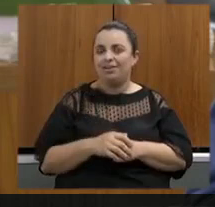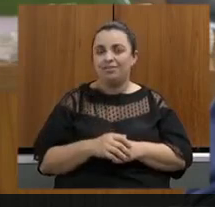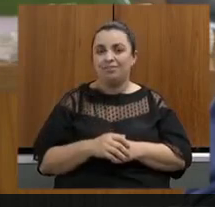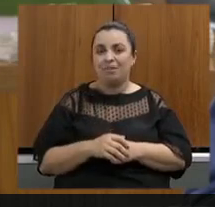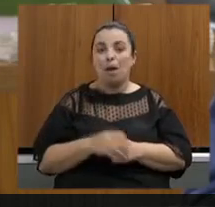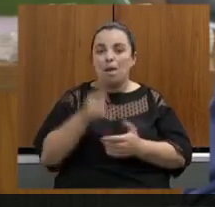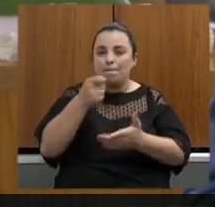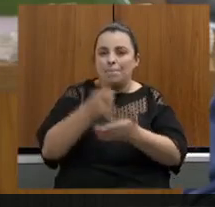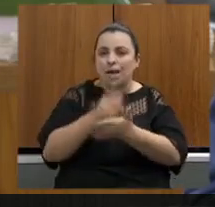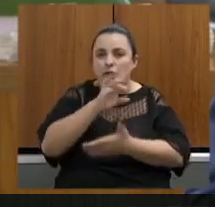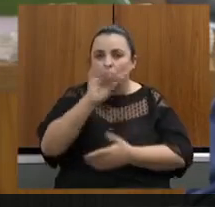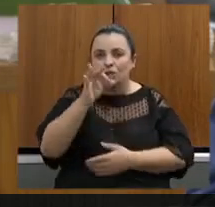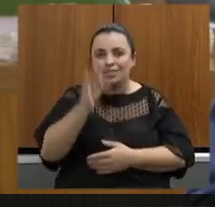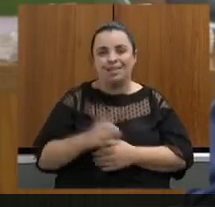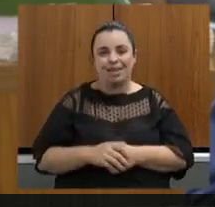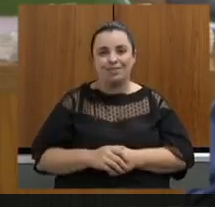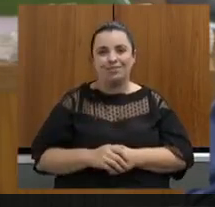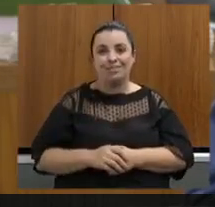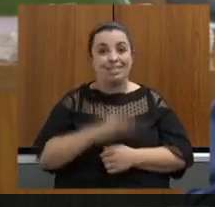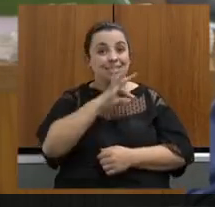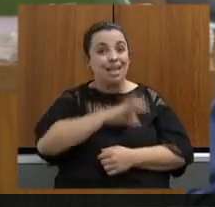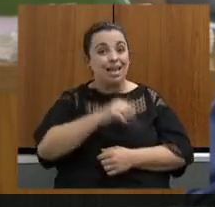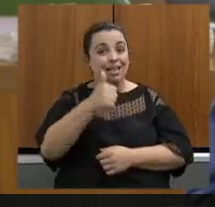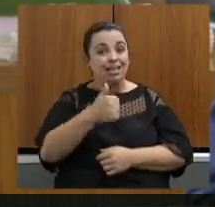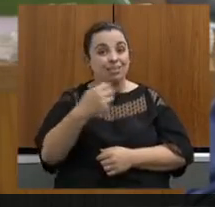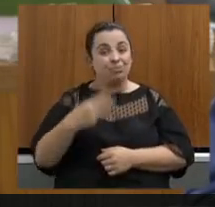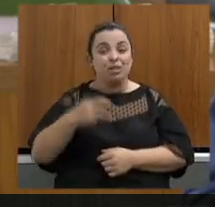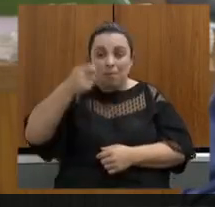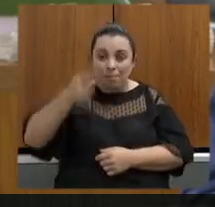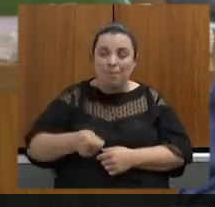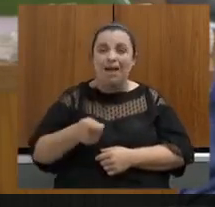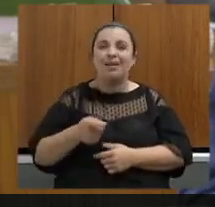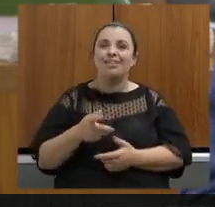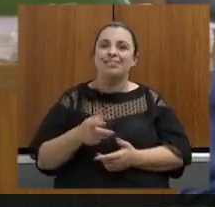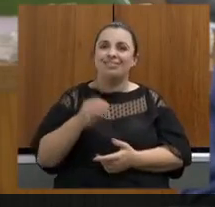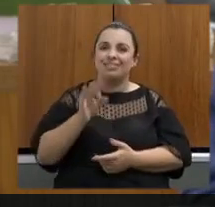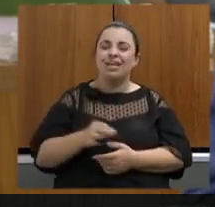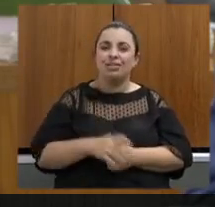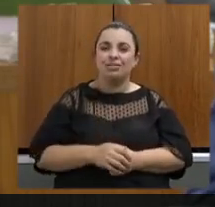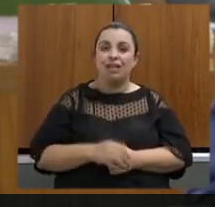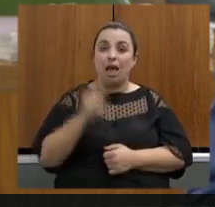dia paga décimo terceiro aposentado recebe as férias-prêmio